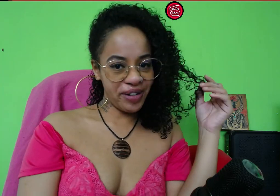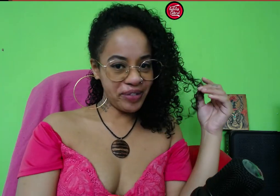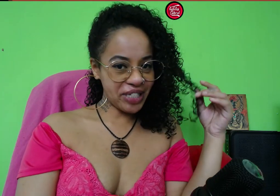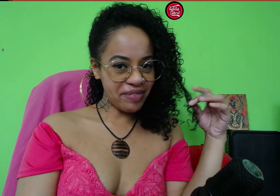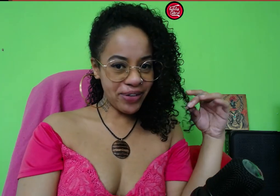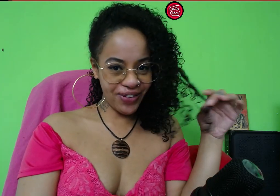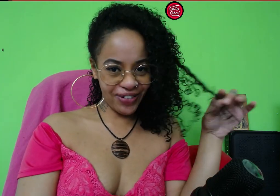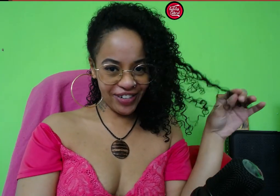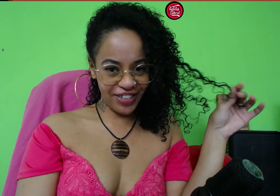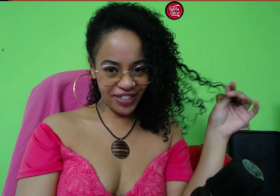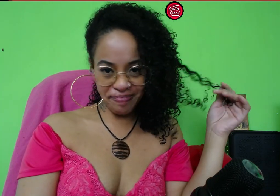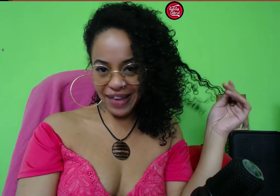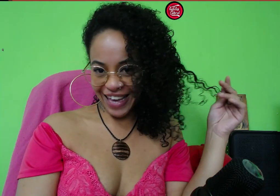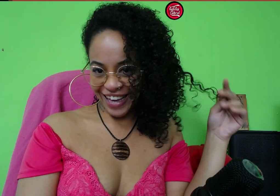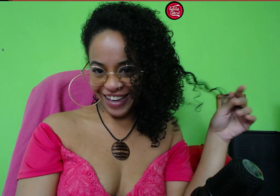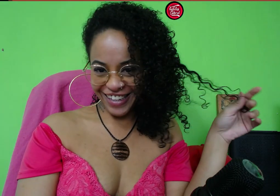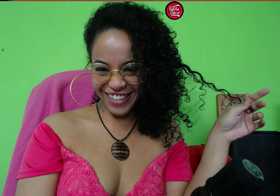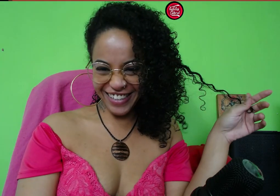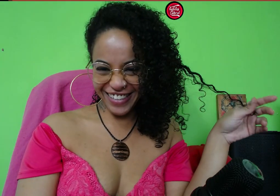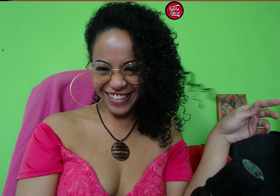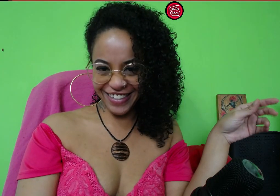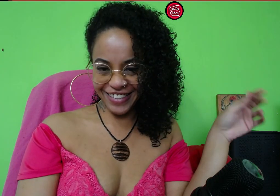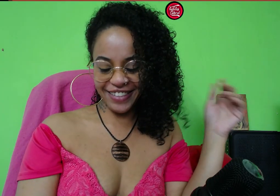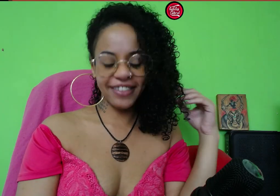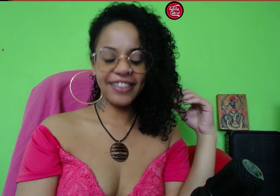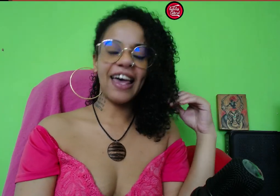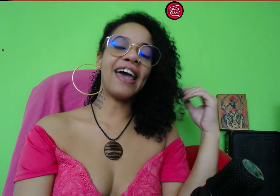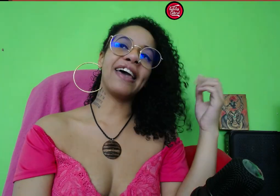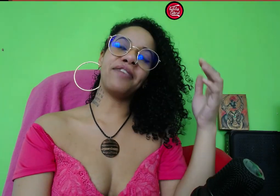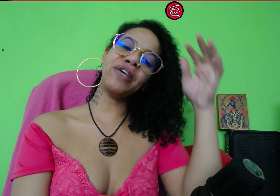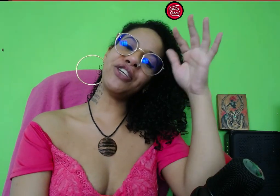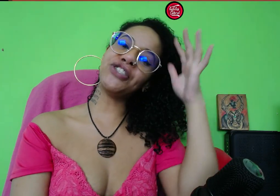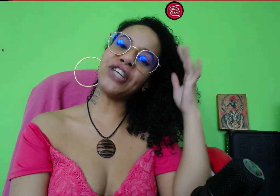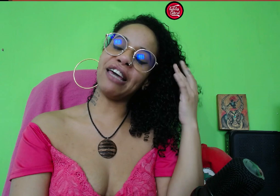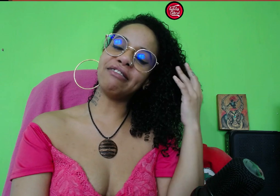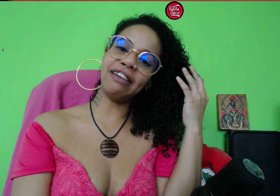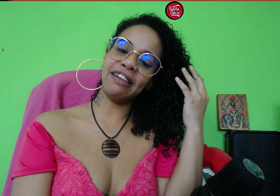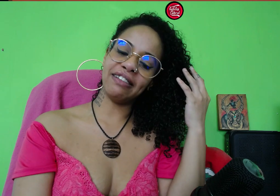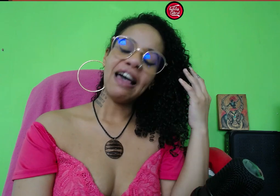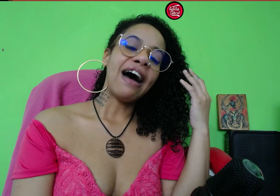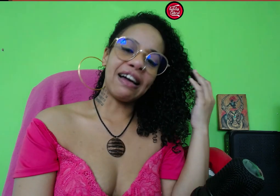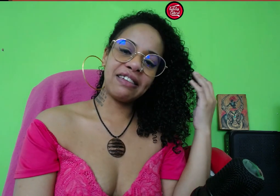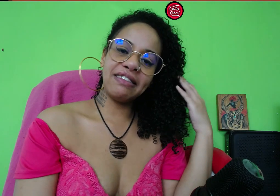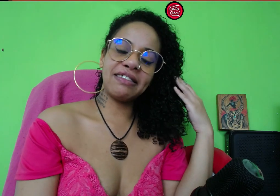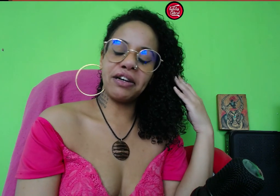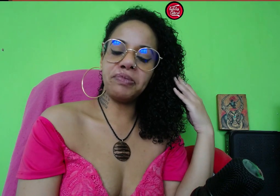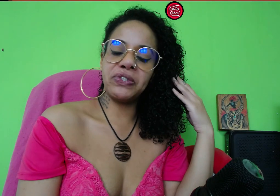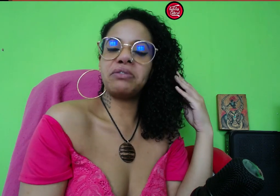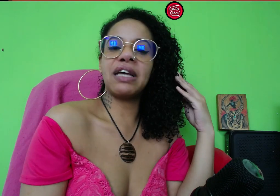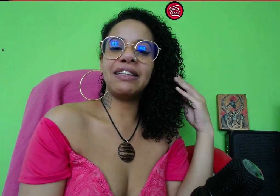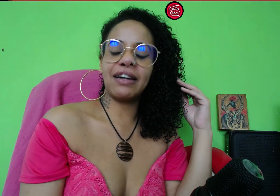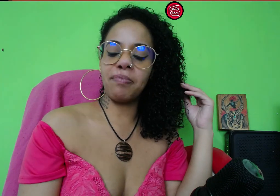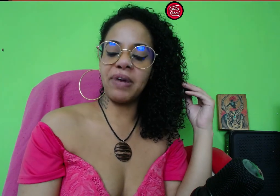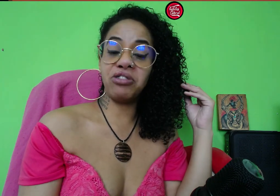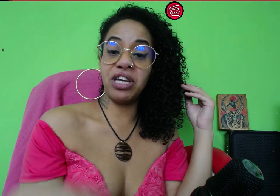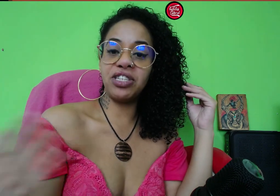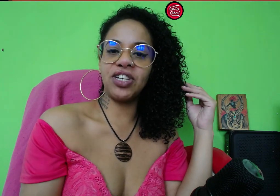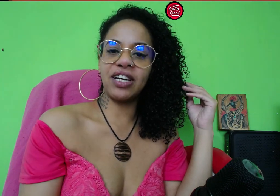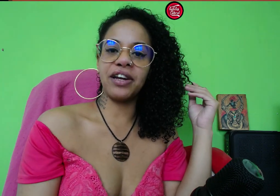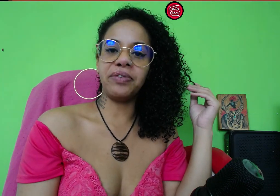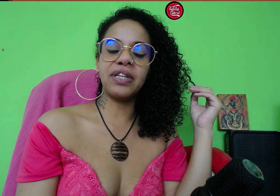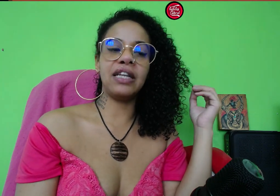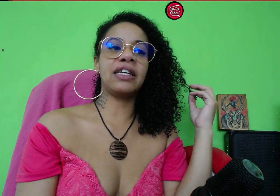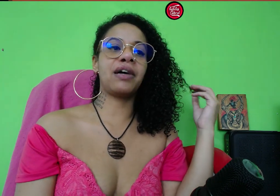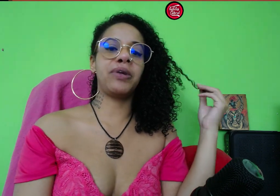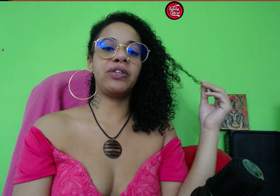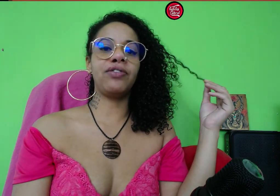oi meus amores tudo bem é minha gente aqui estamos eu Talita Cabral neste